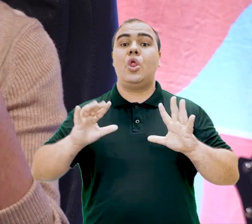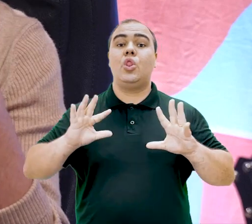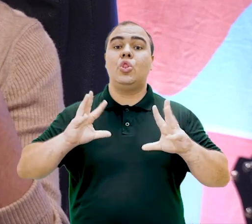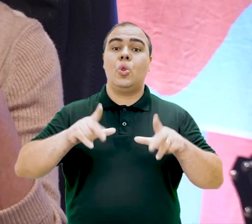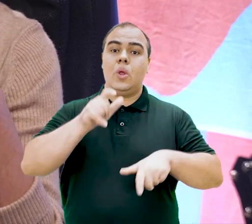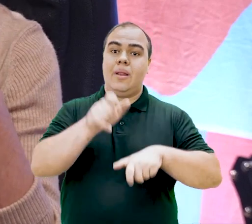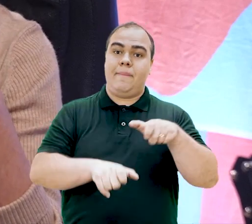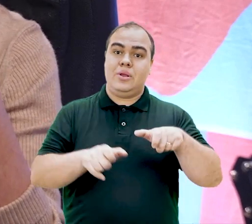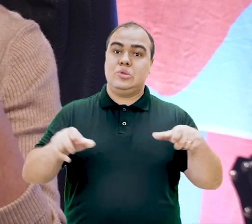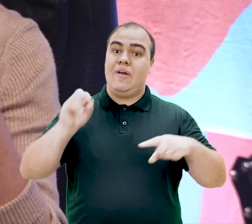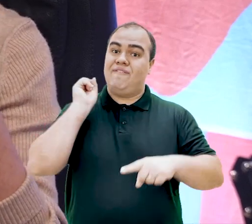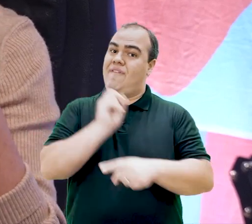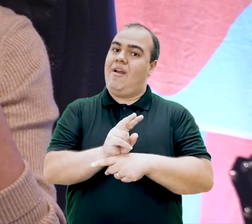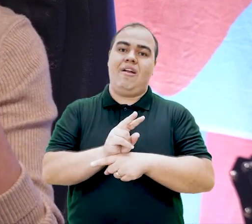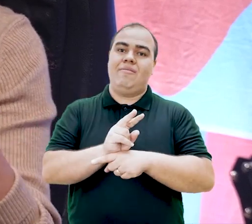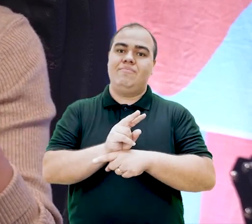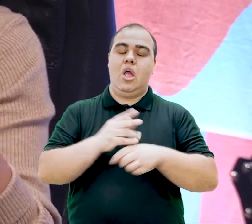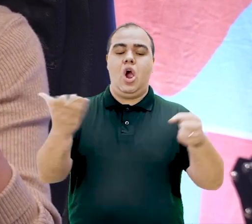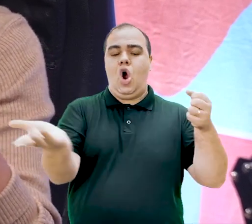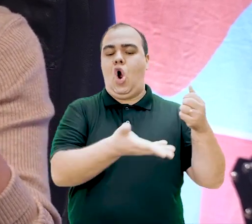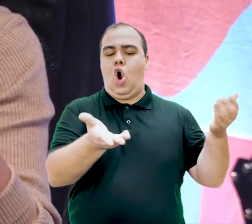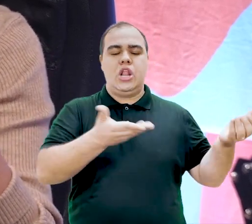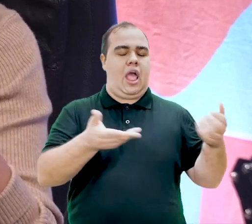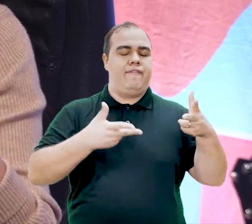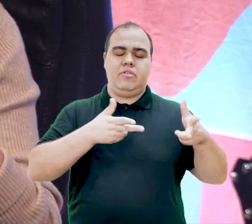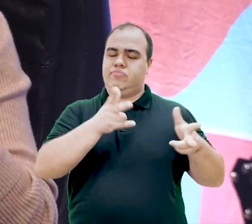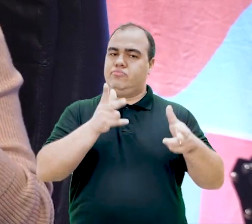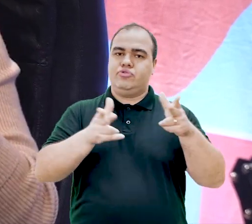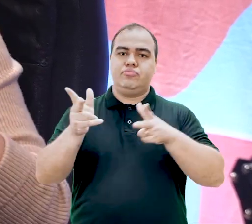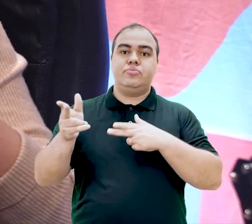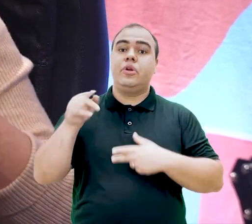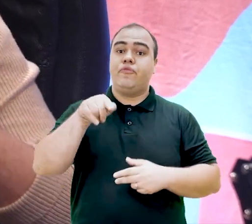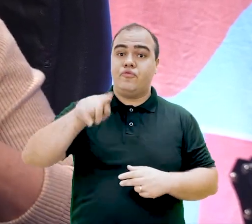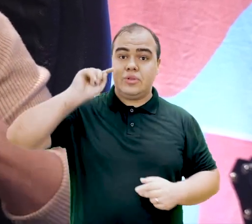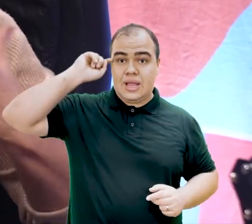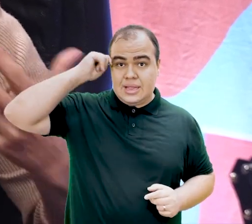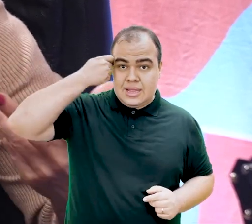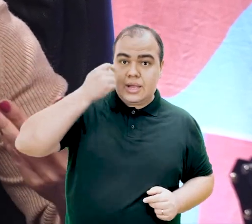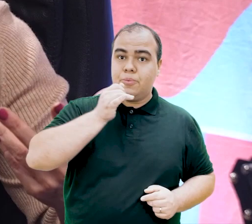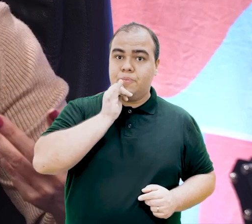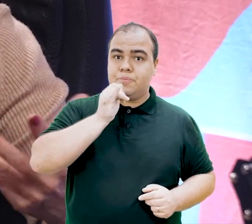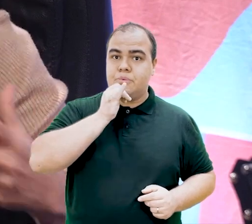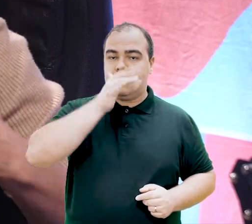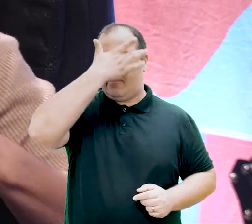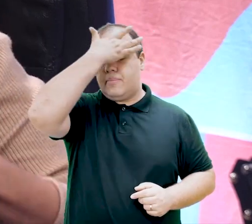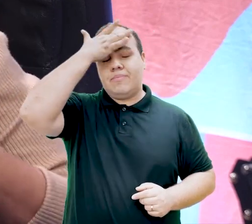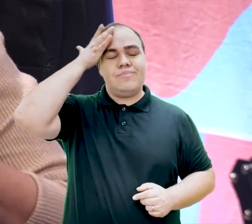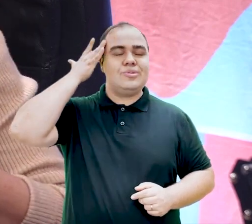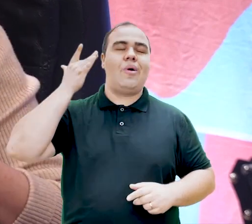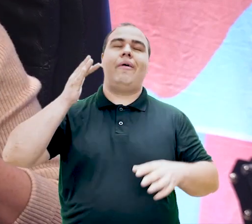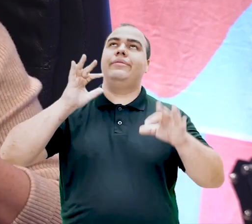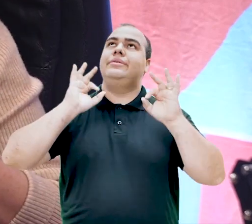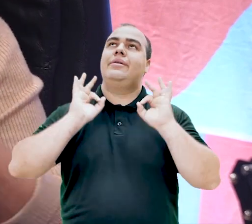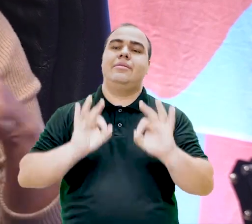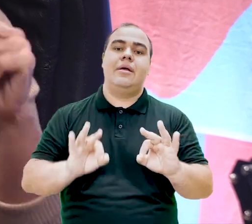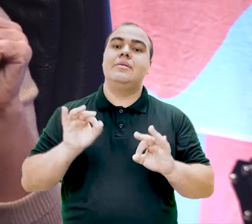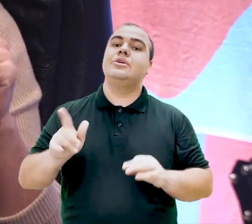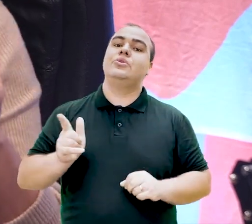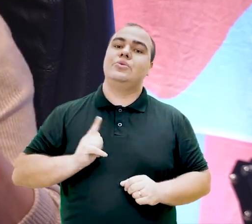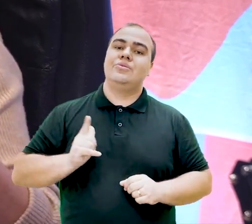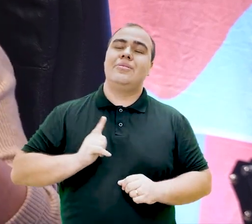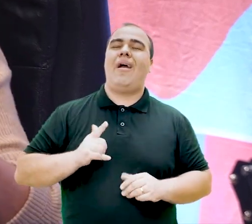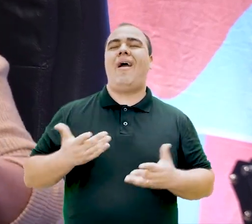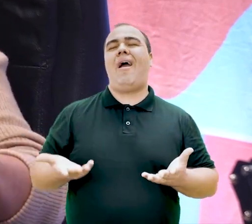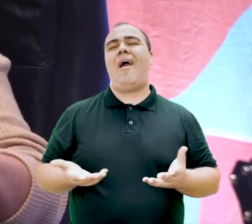mundo não tinha vaga nem de cortava a cabeça então você por exemplo se você era negro por exemplo com certeza isso